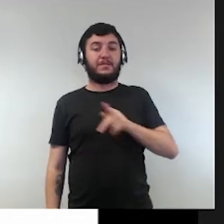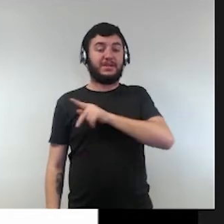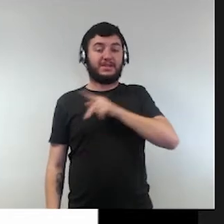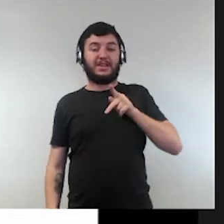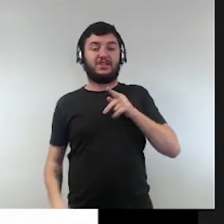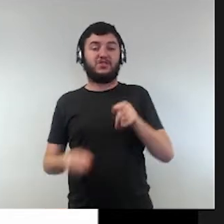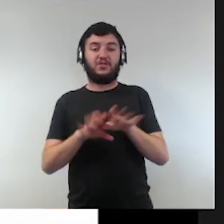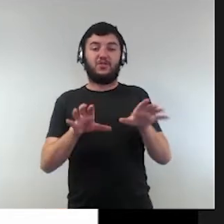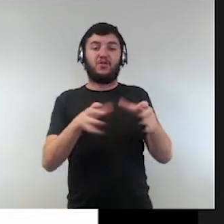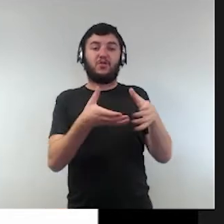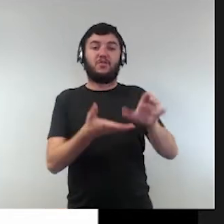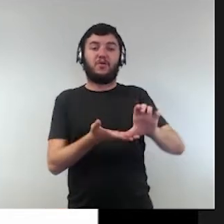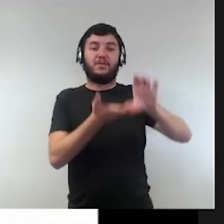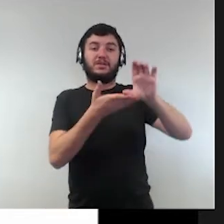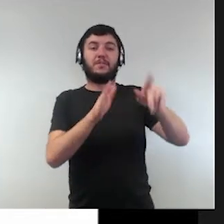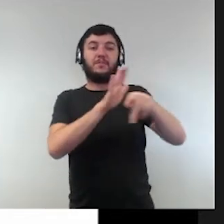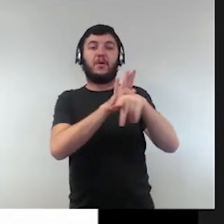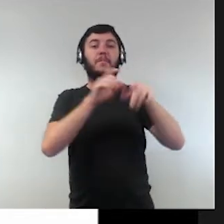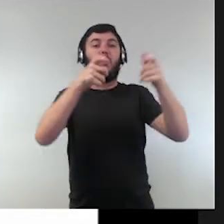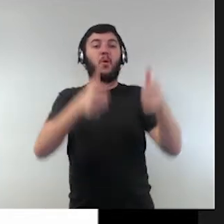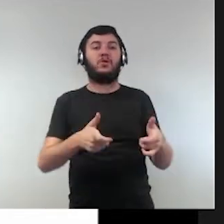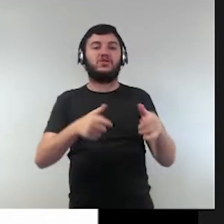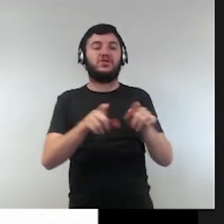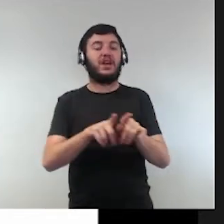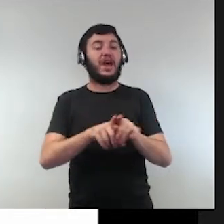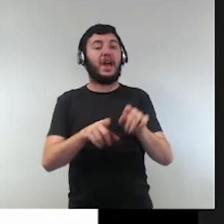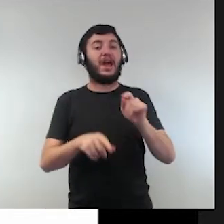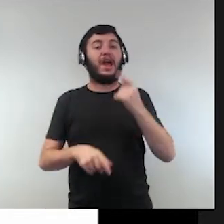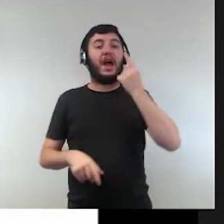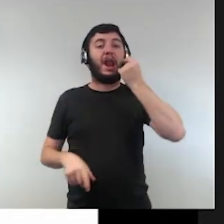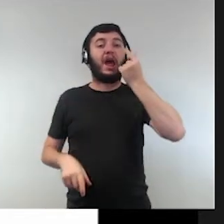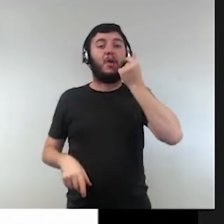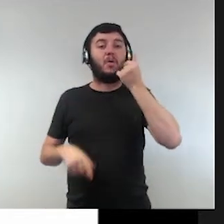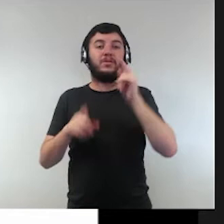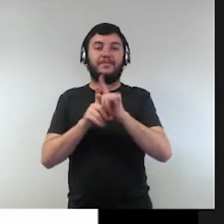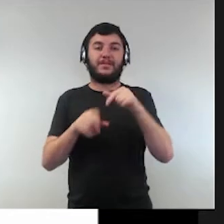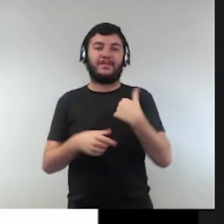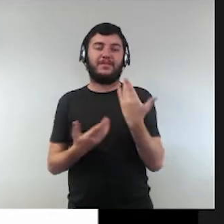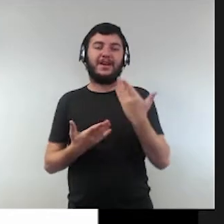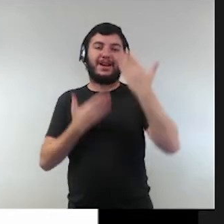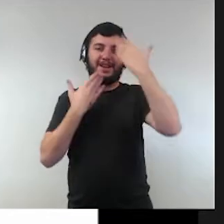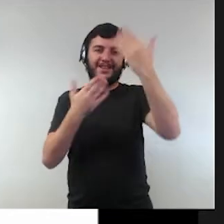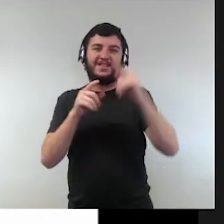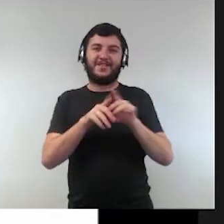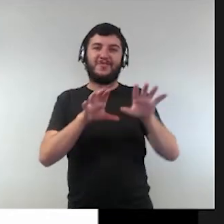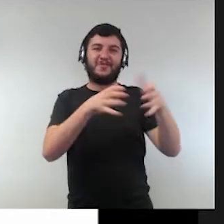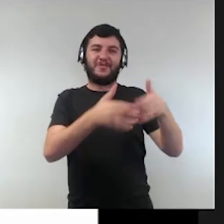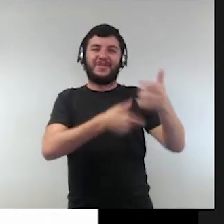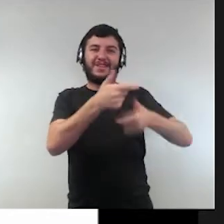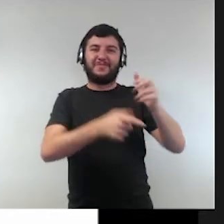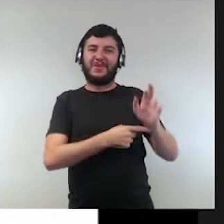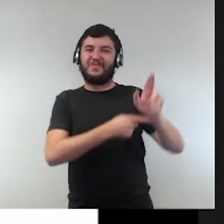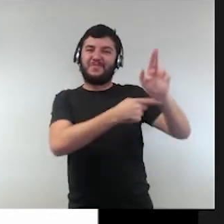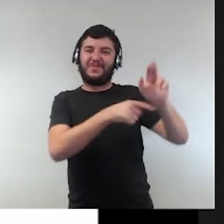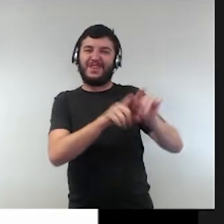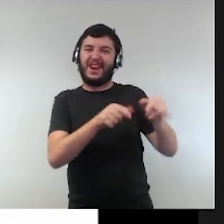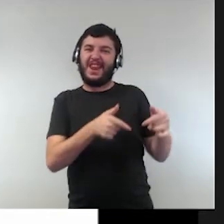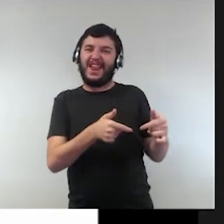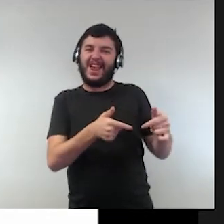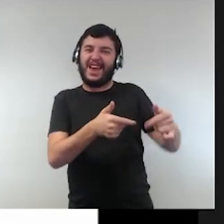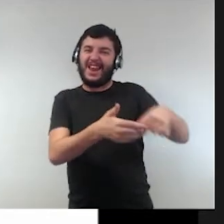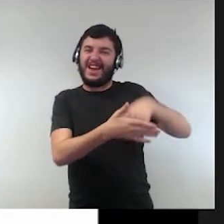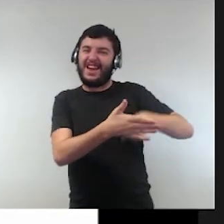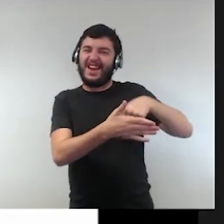meu afeto, meu abraço a todos os colegas e as colegas da Comissão Nacional que estão no seu dia a dia, na sua labuta, né, e se fazem